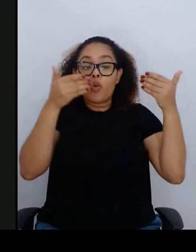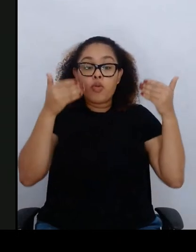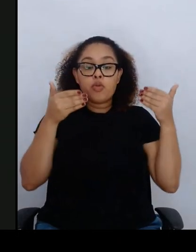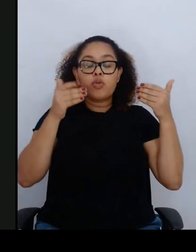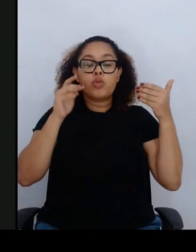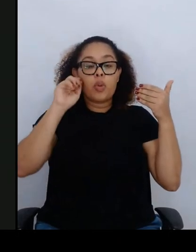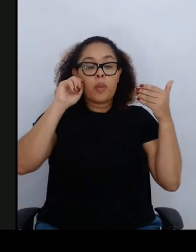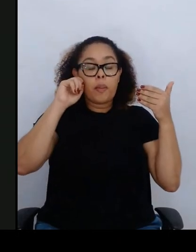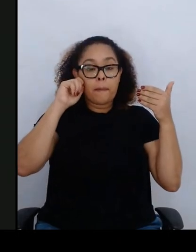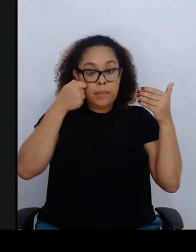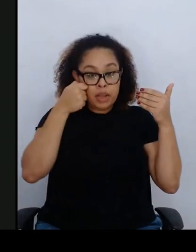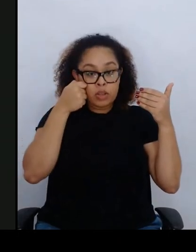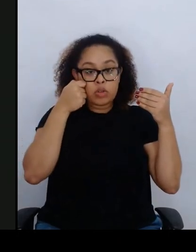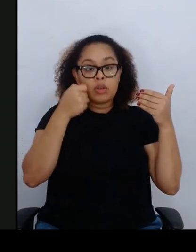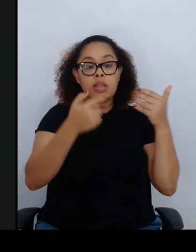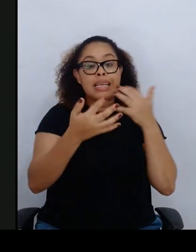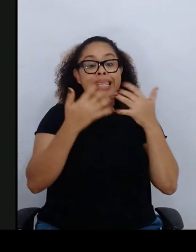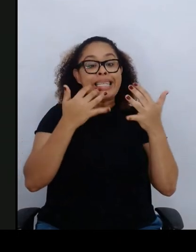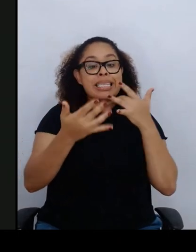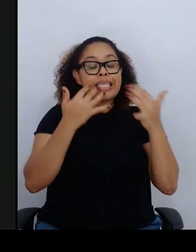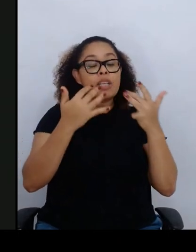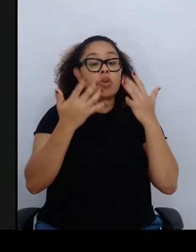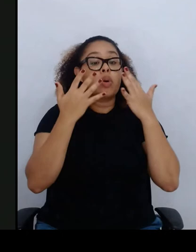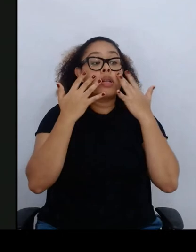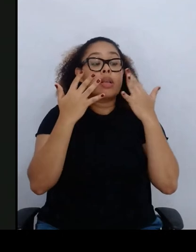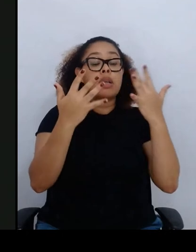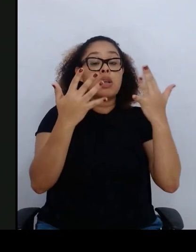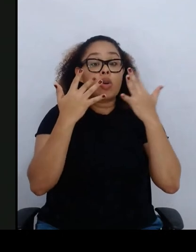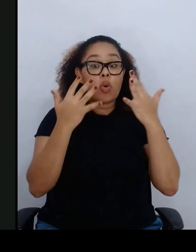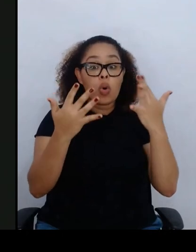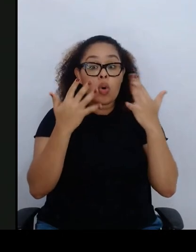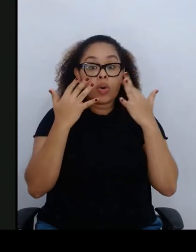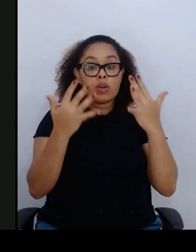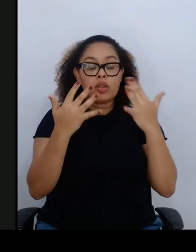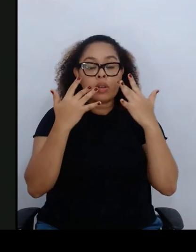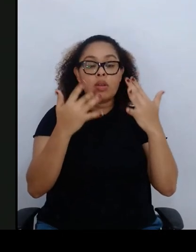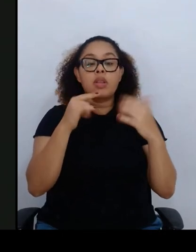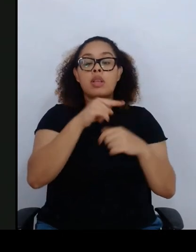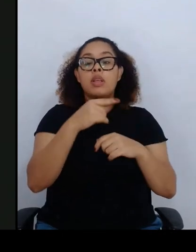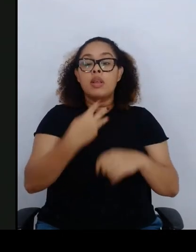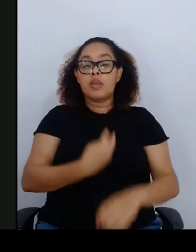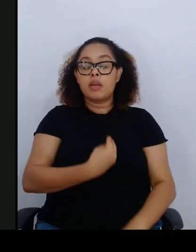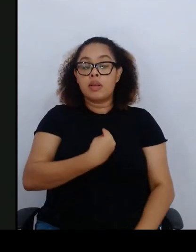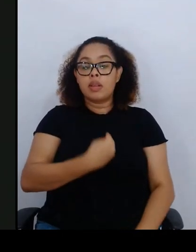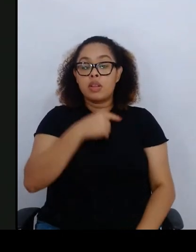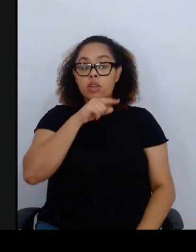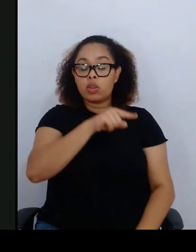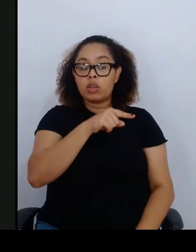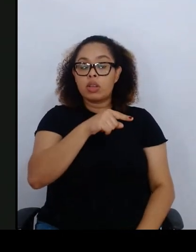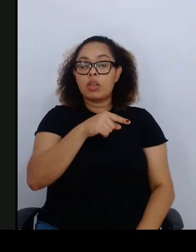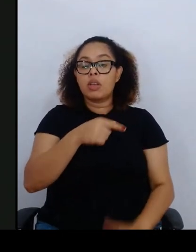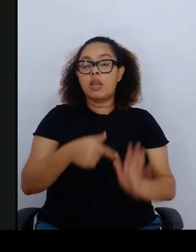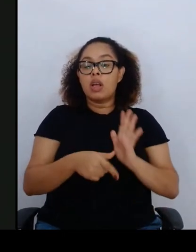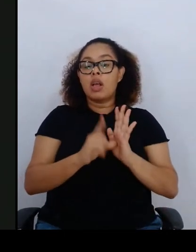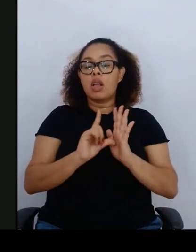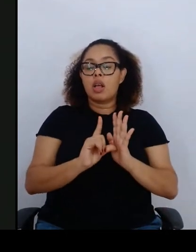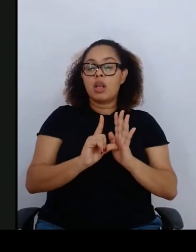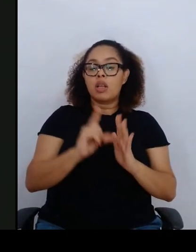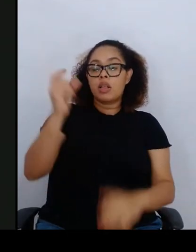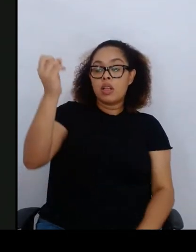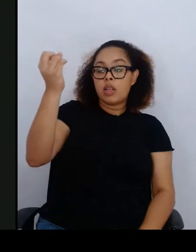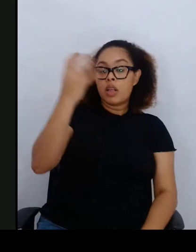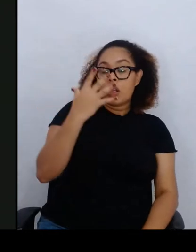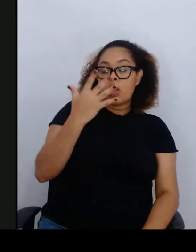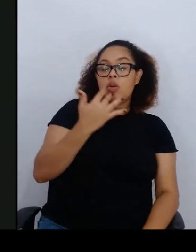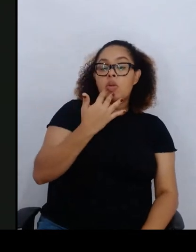Preto essas cores vibrantes aqui e para bacon nesse momento da carreira antecipam como a luz e as cores da